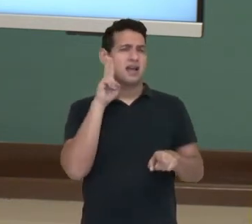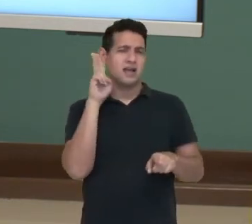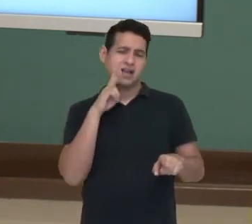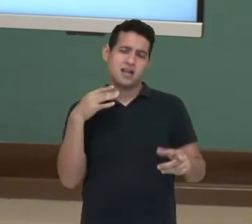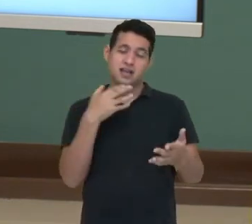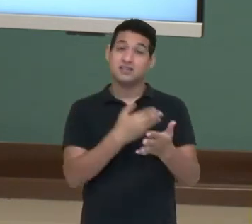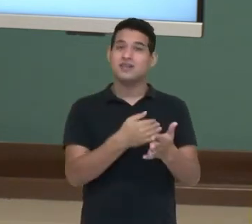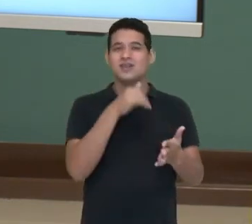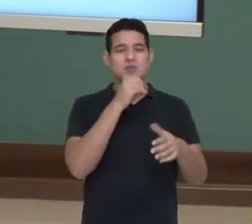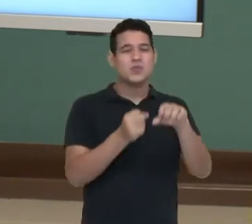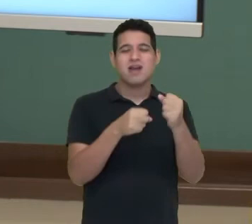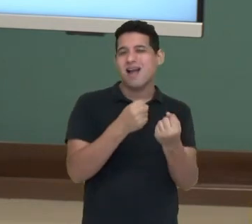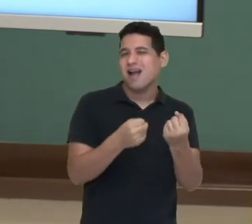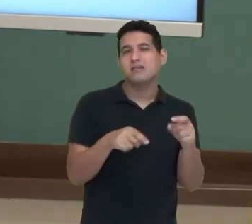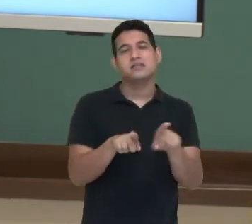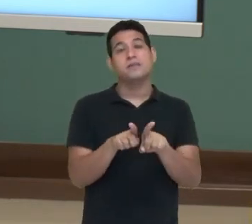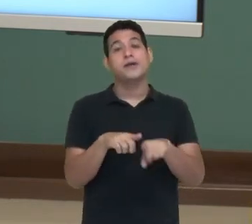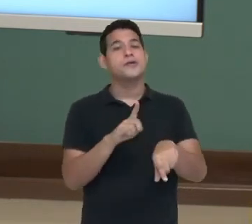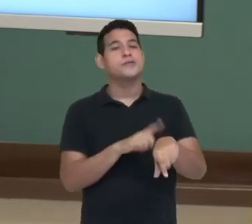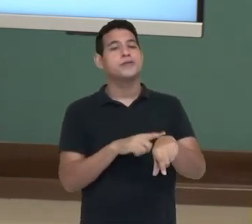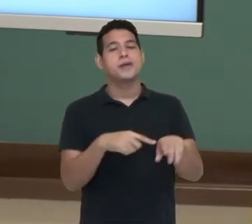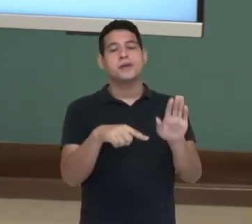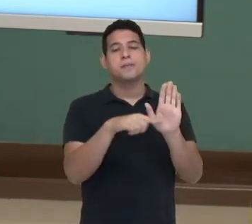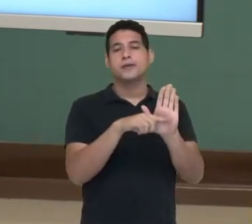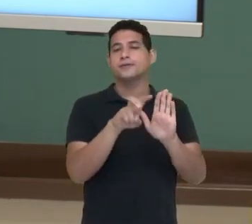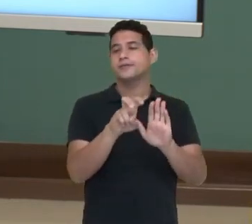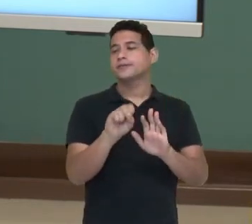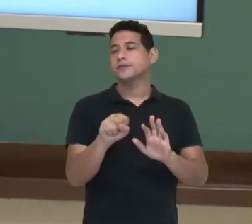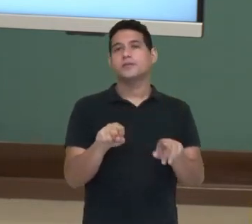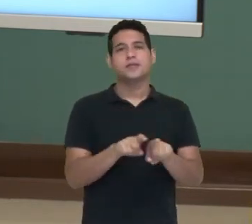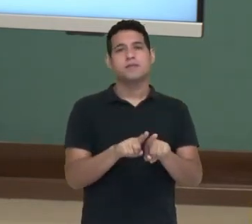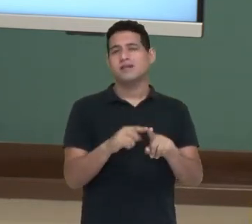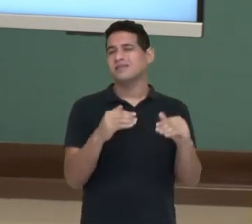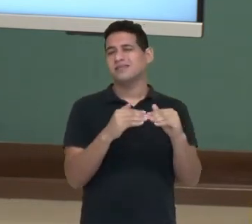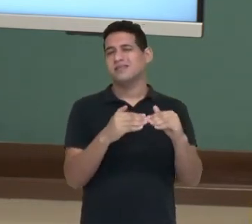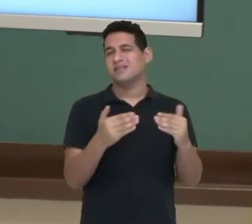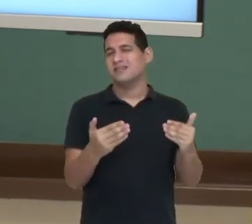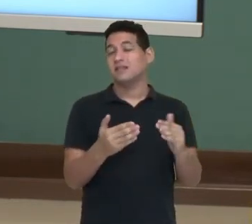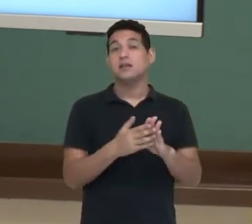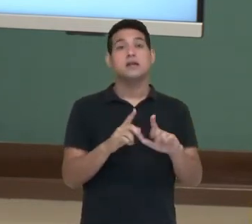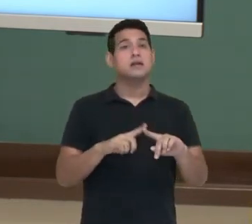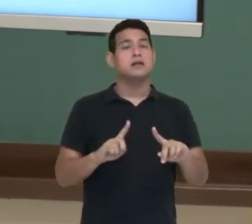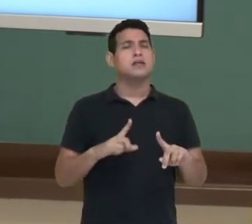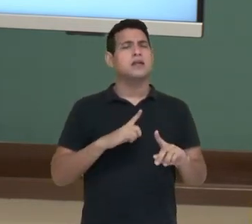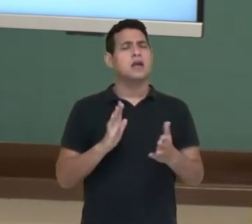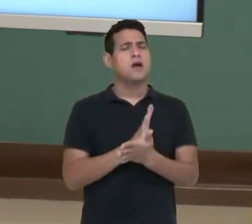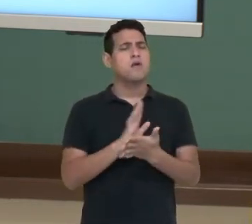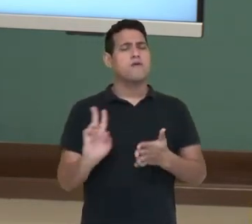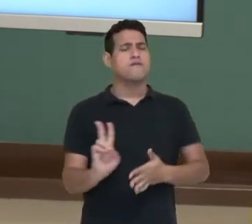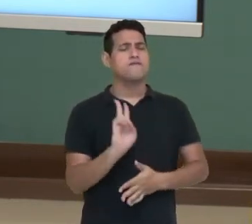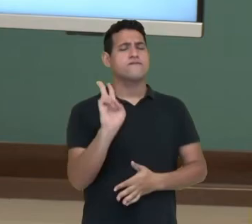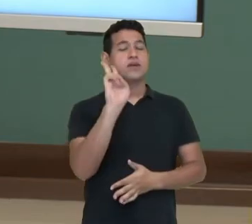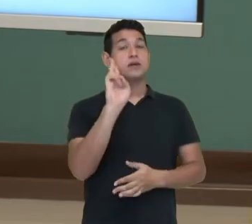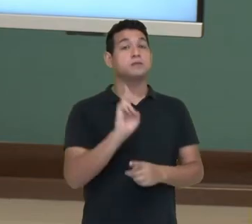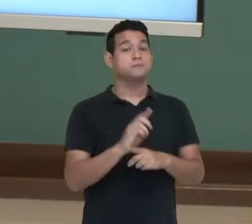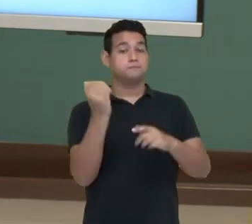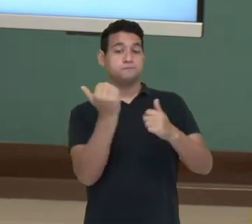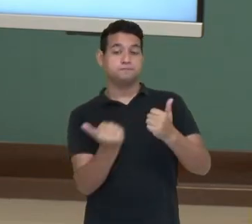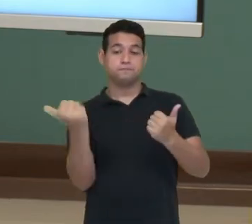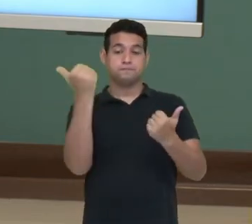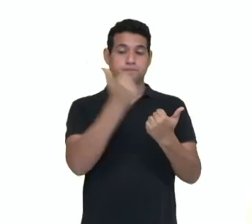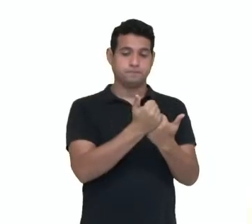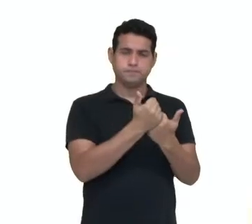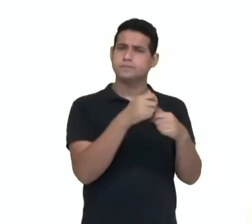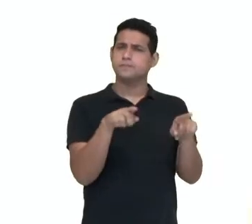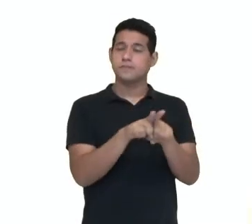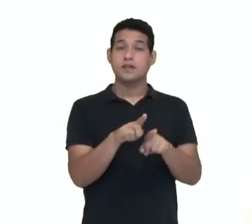posição do carro e tal. O tempo de menos 5 segundos não faz sentido. Então, atribuir alguns valores, substitui na